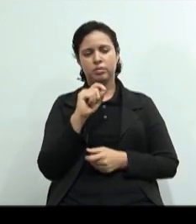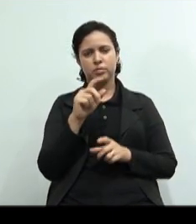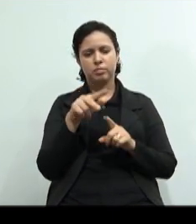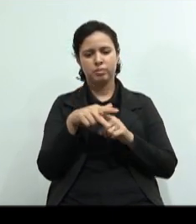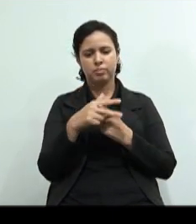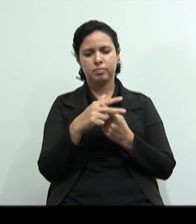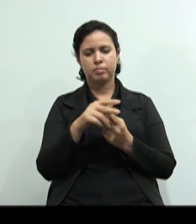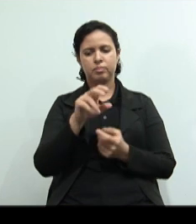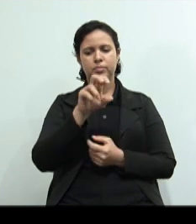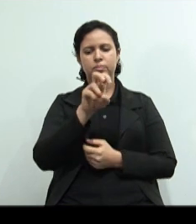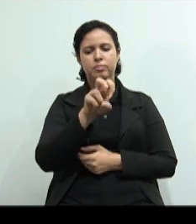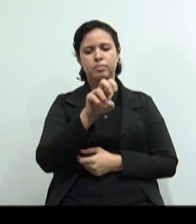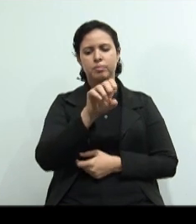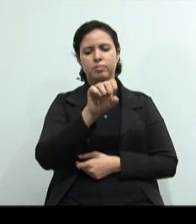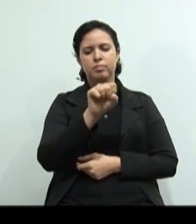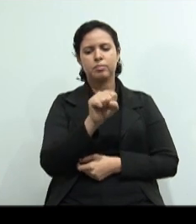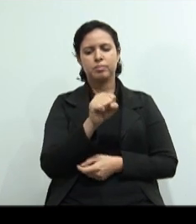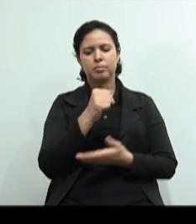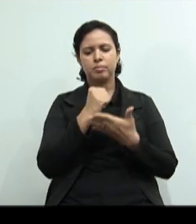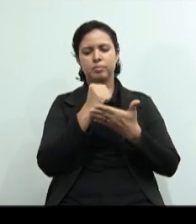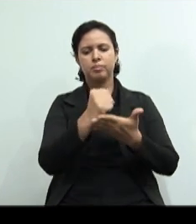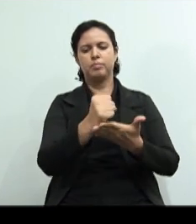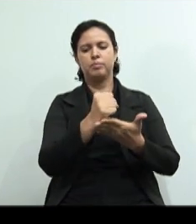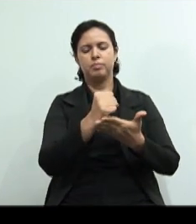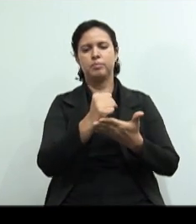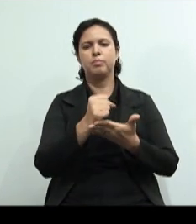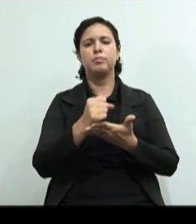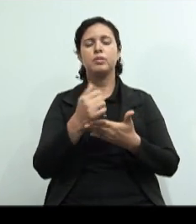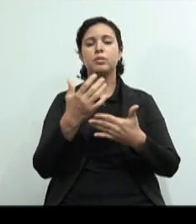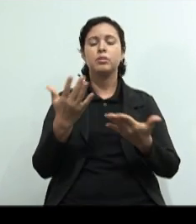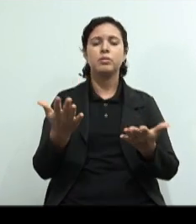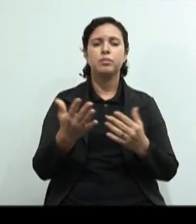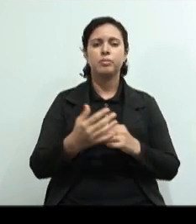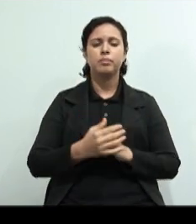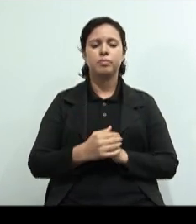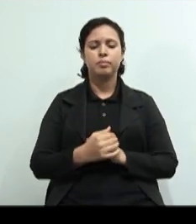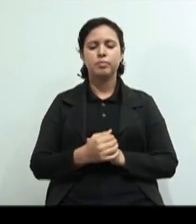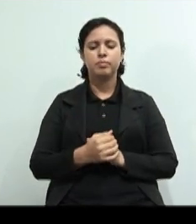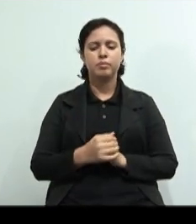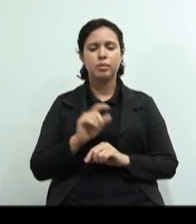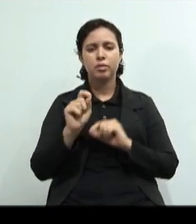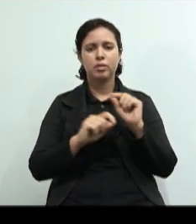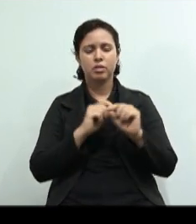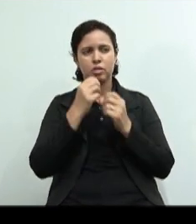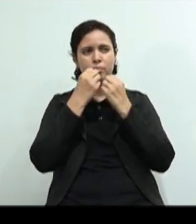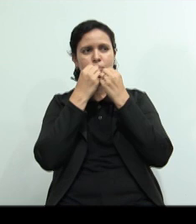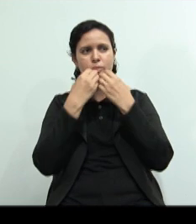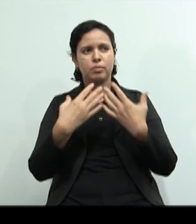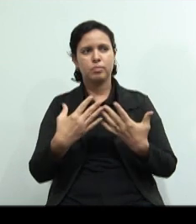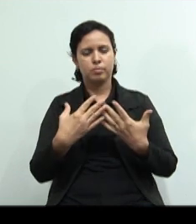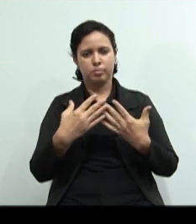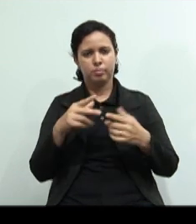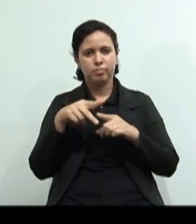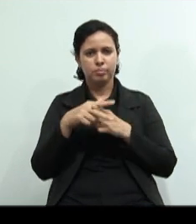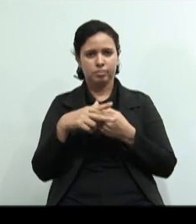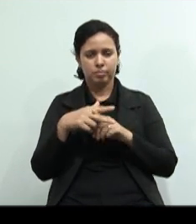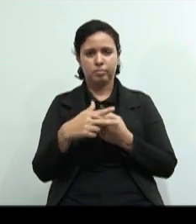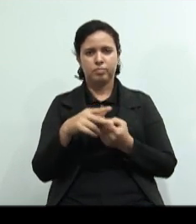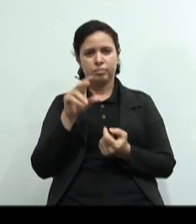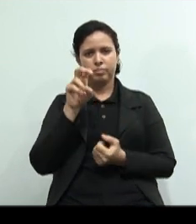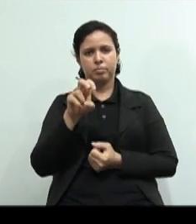5S oferece. Quais as vantagens disso? O que que tem de bom nessa ferramenta